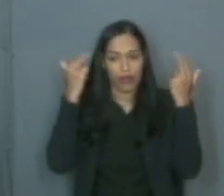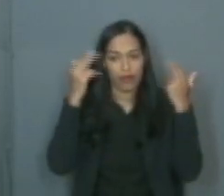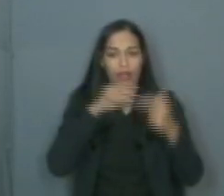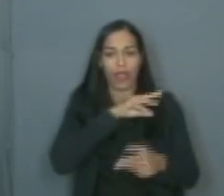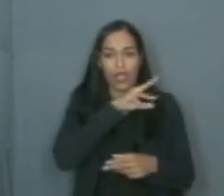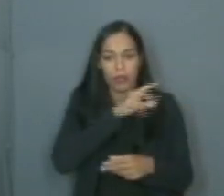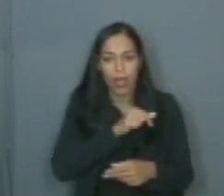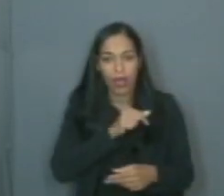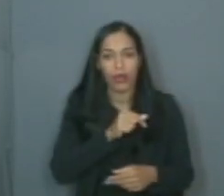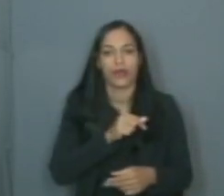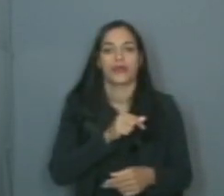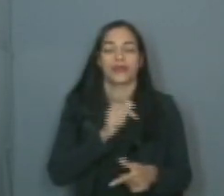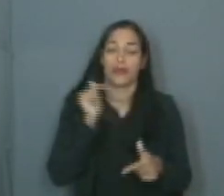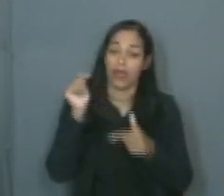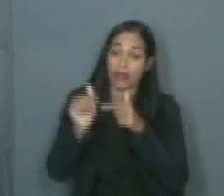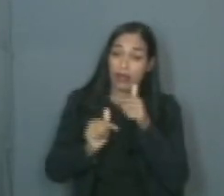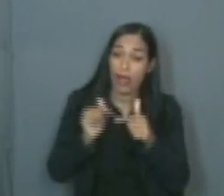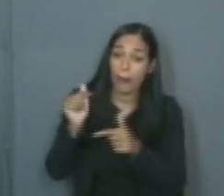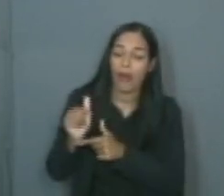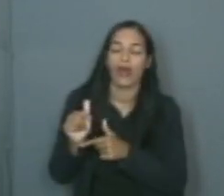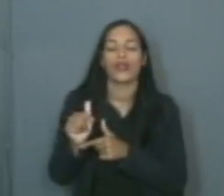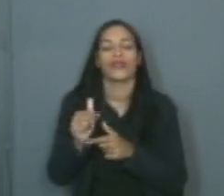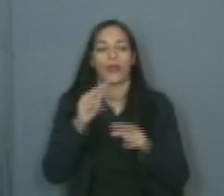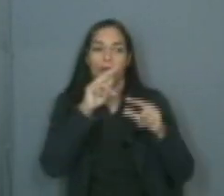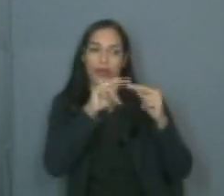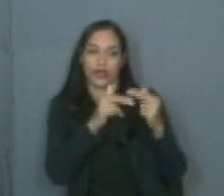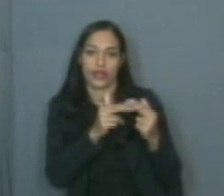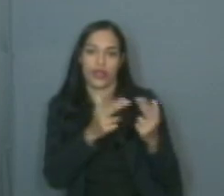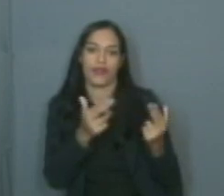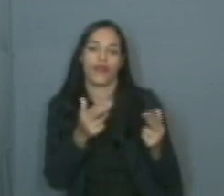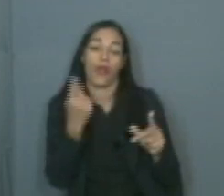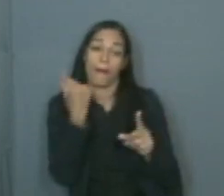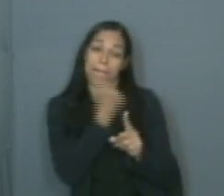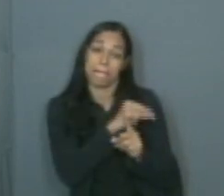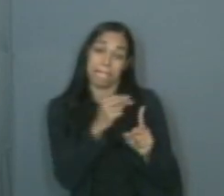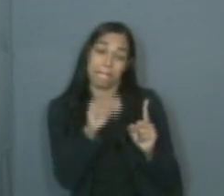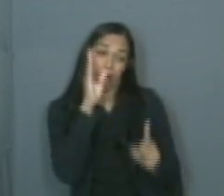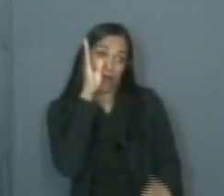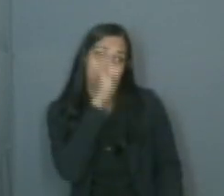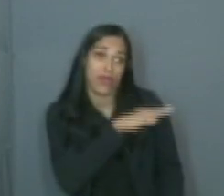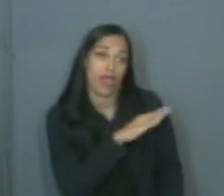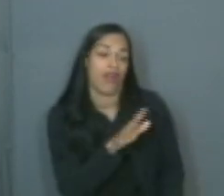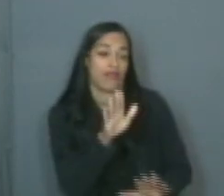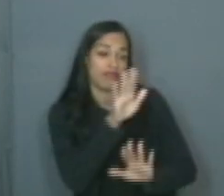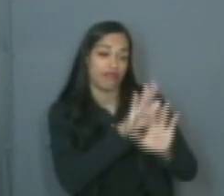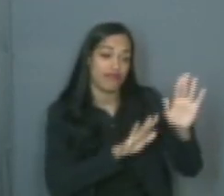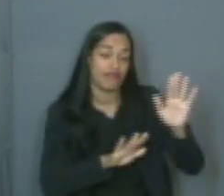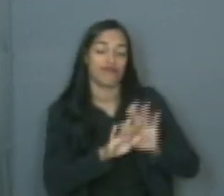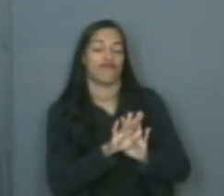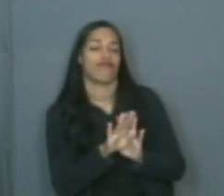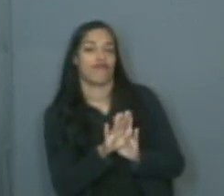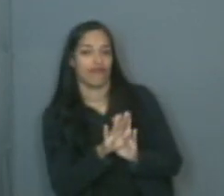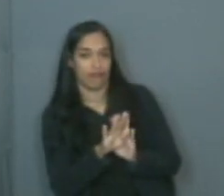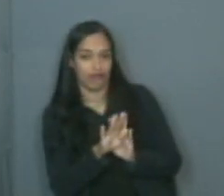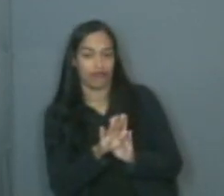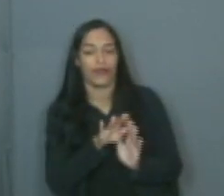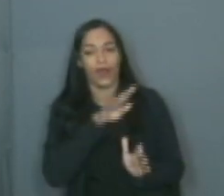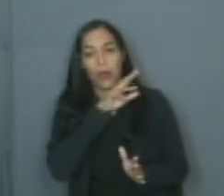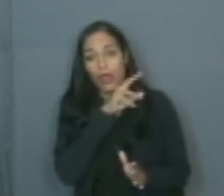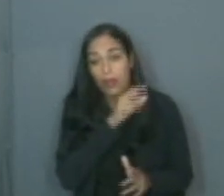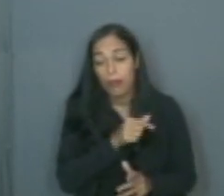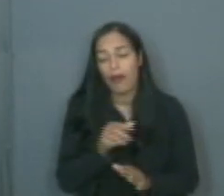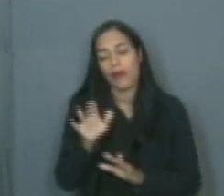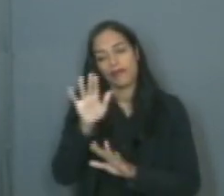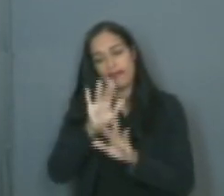animais para trabalho. Por quê? Por conta do maltrato. Não é que o animal bem tratado,